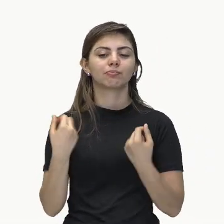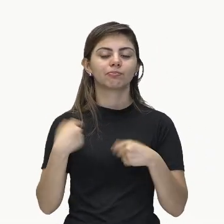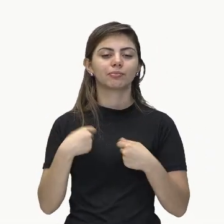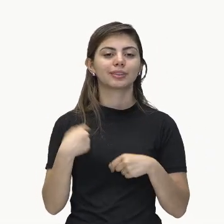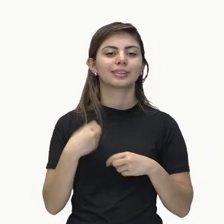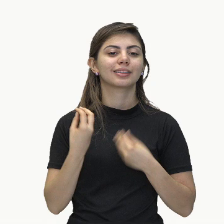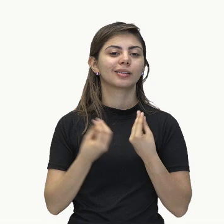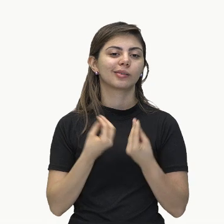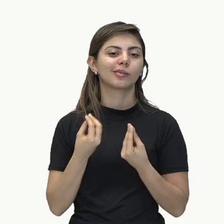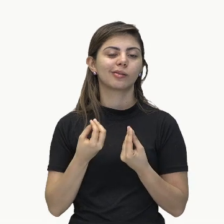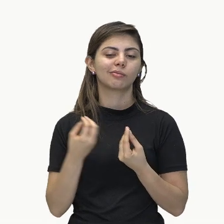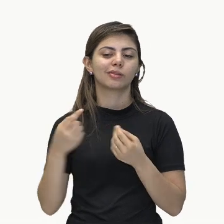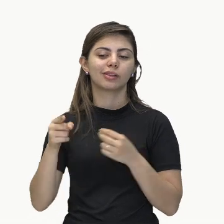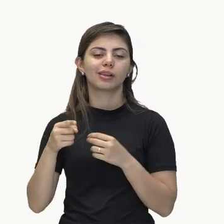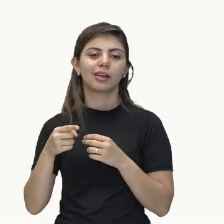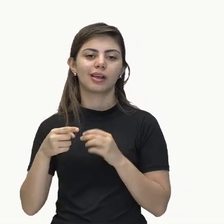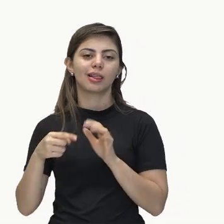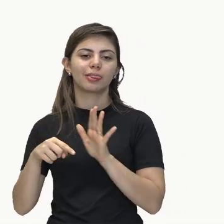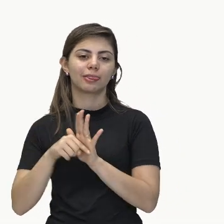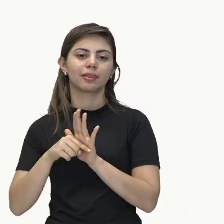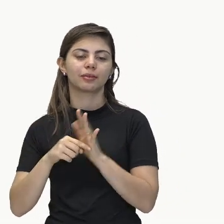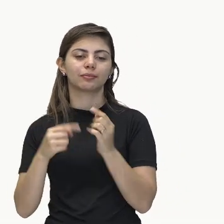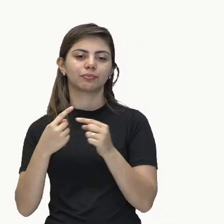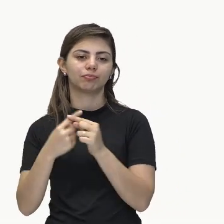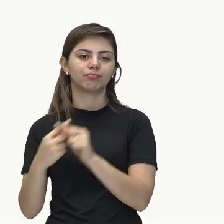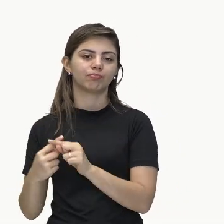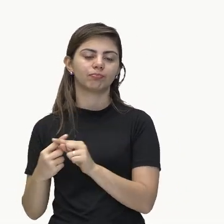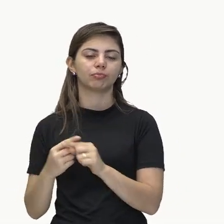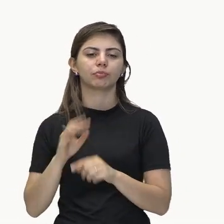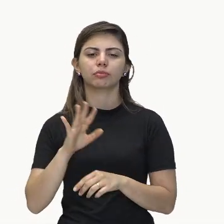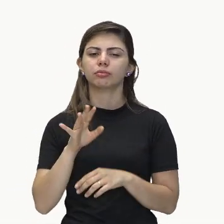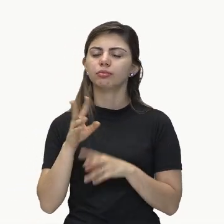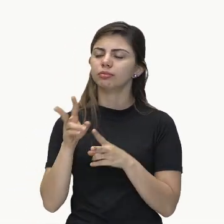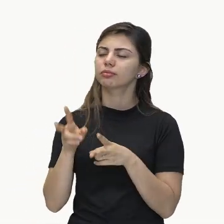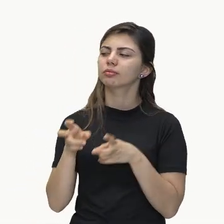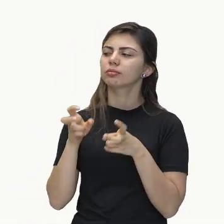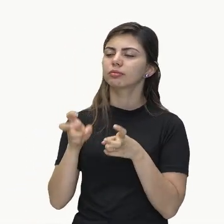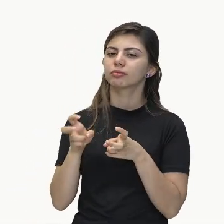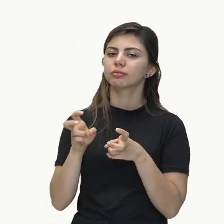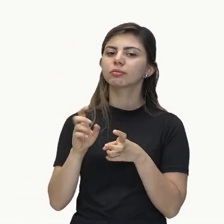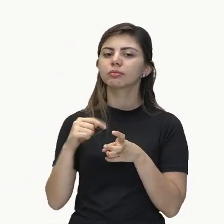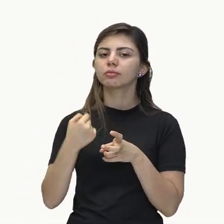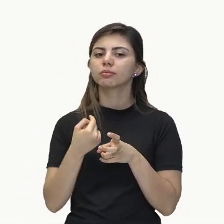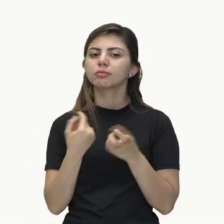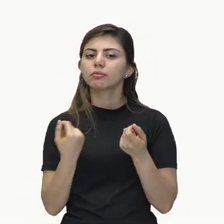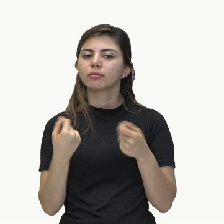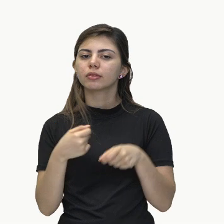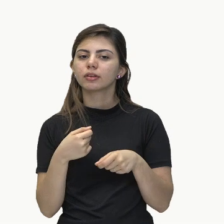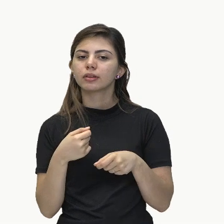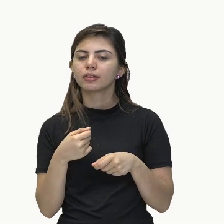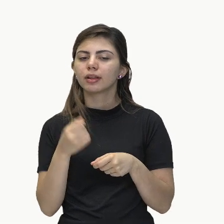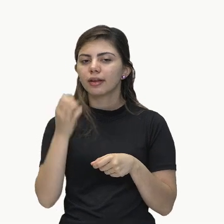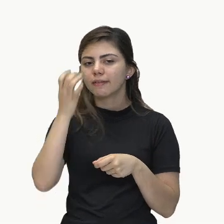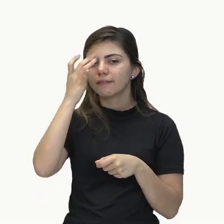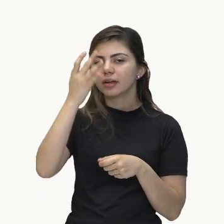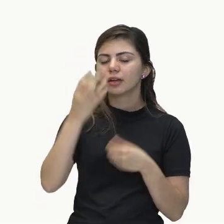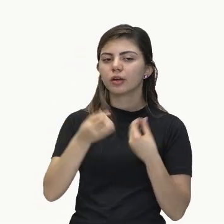sinais contrários. Tá? Mas se você observar, a gente pode também ter uma sacadinha aqui